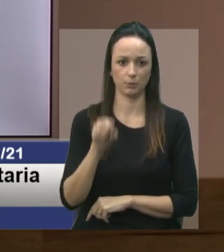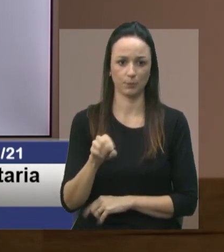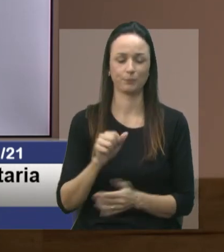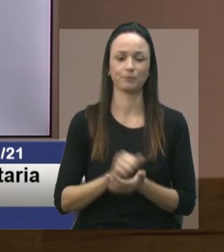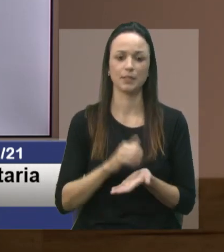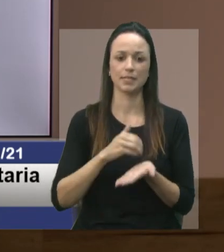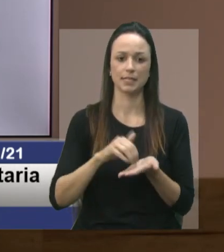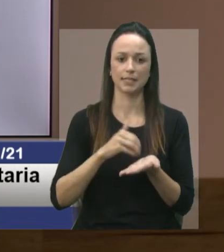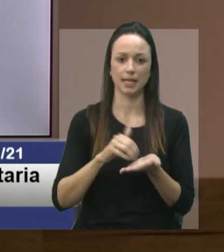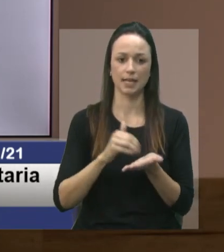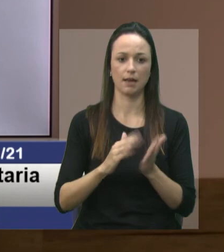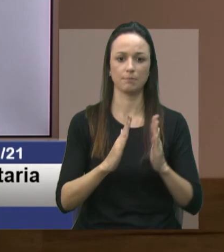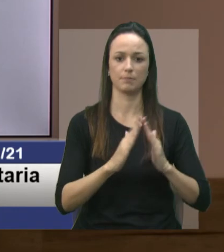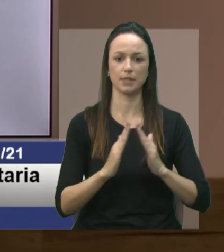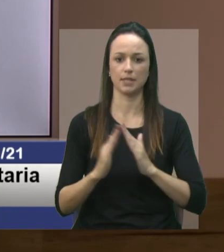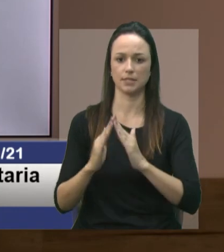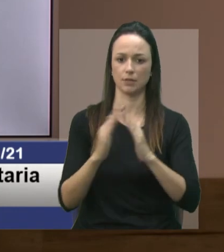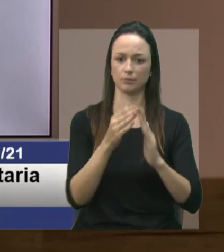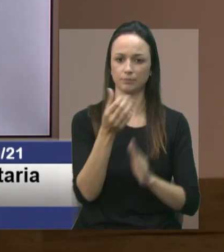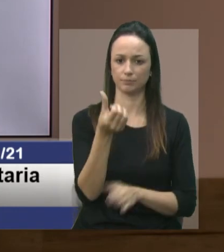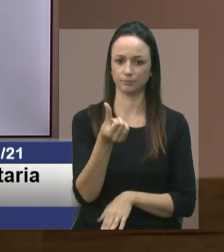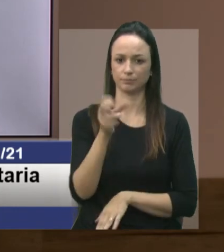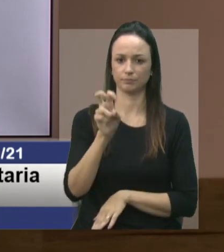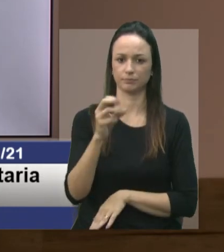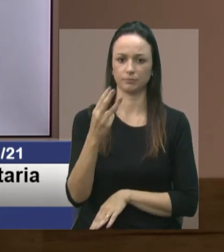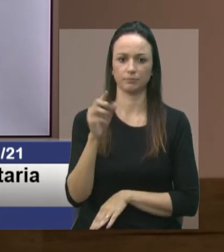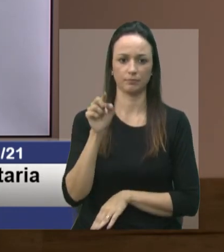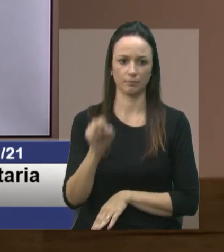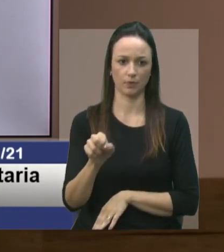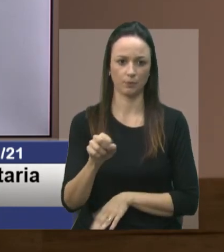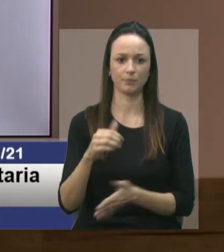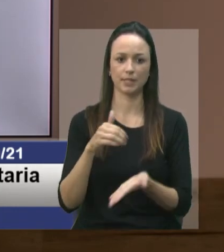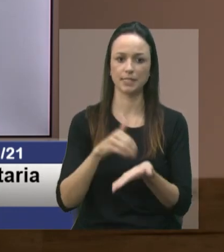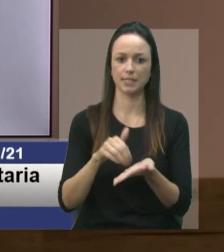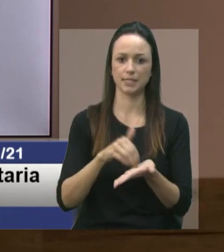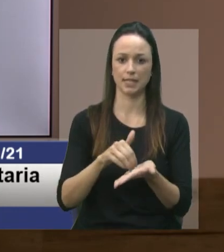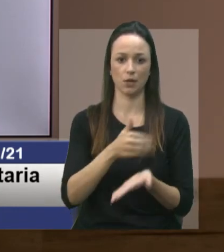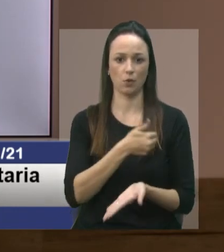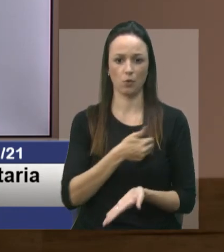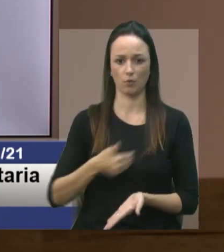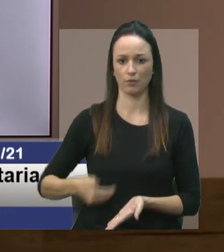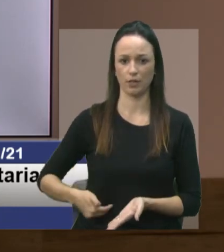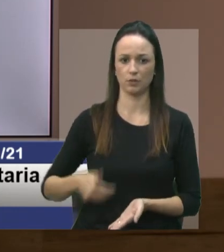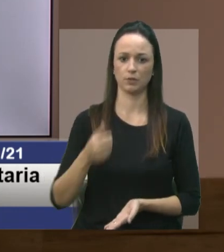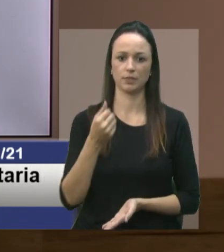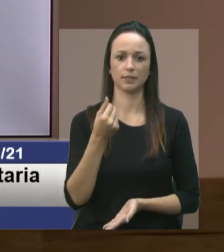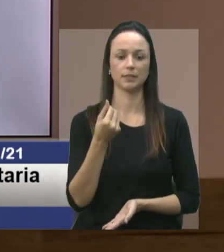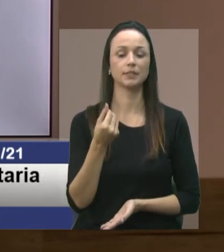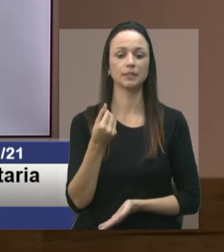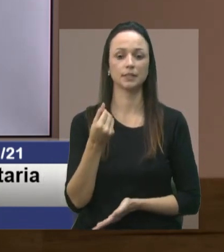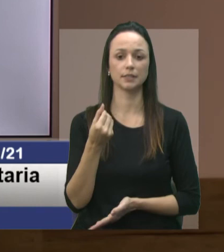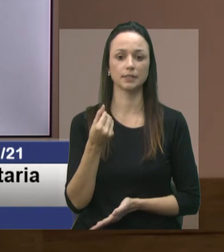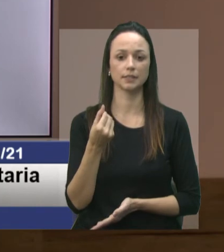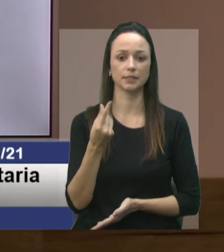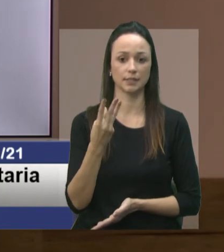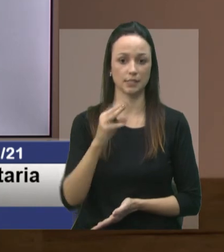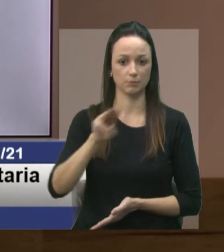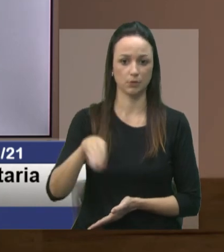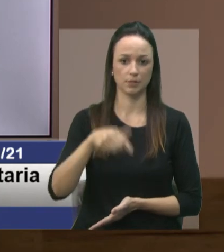R$ 24.840.000. Secretaria de Habitação, R$ 653.000. Secretaria de Governo,